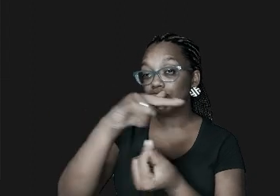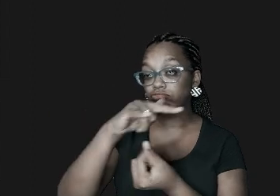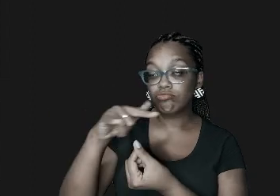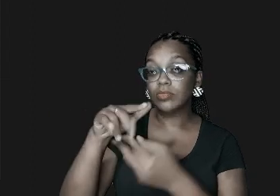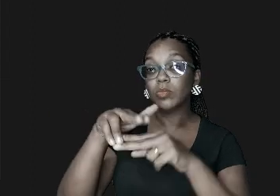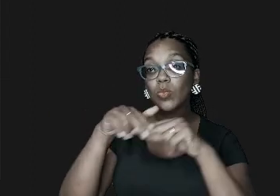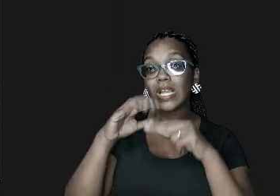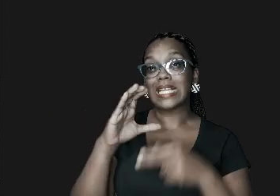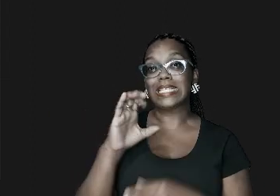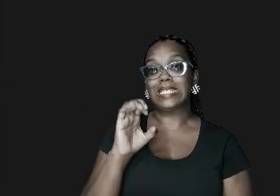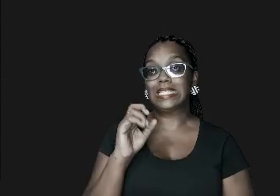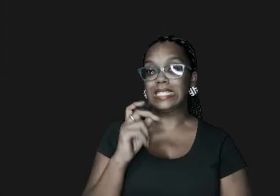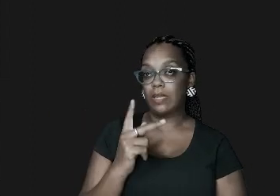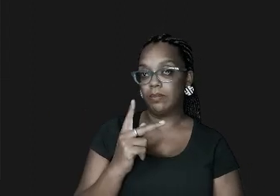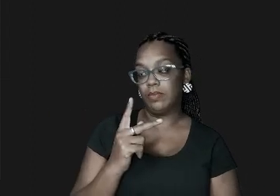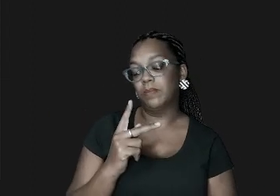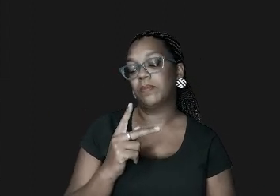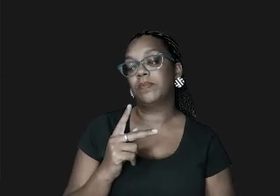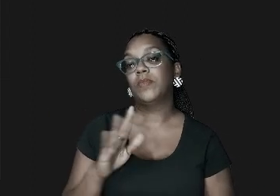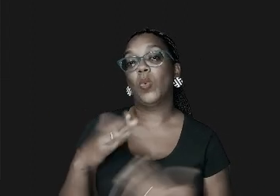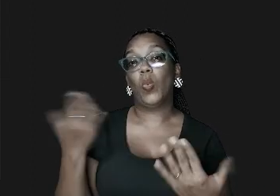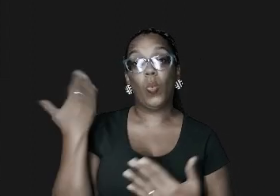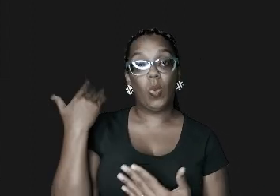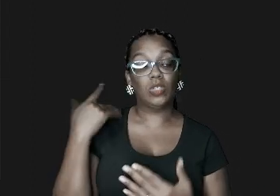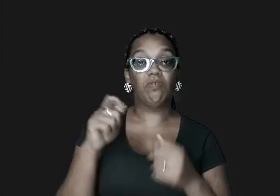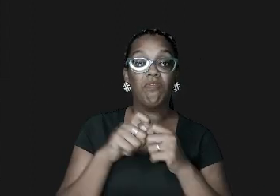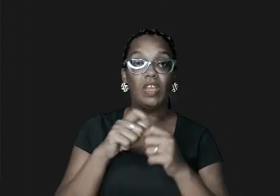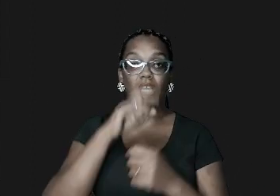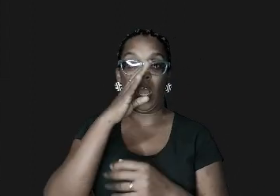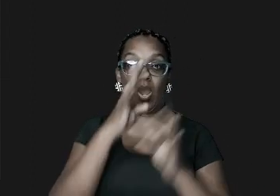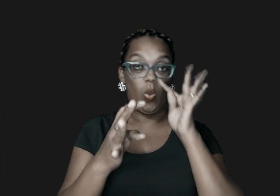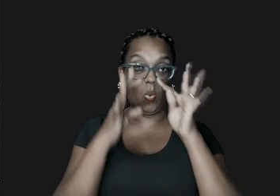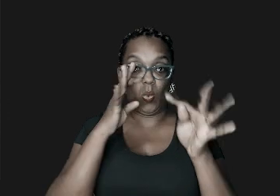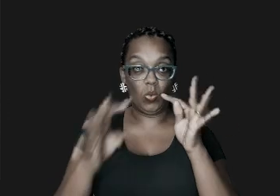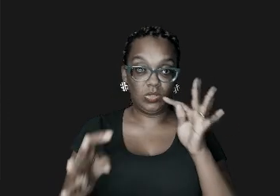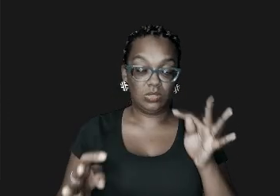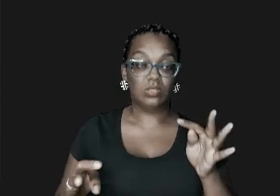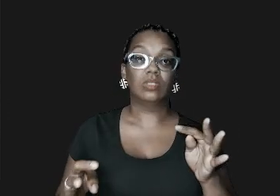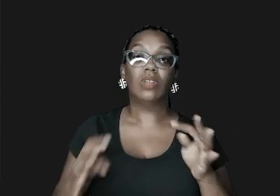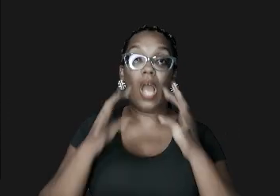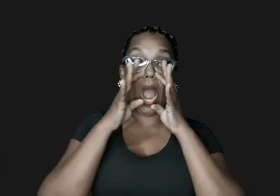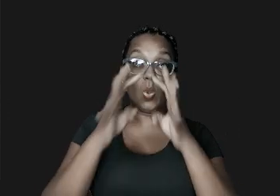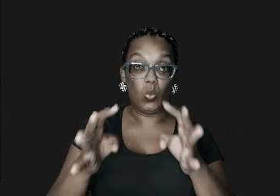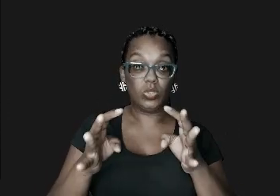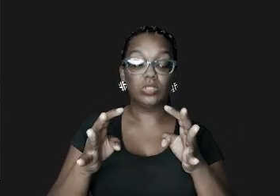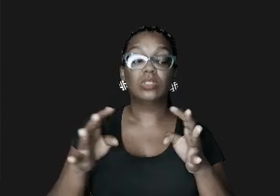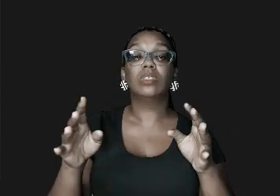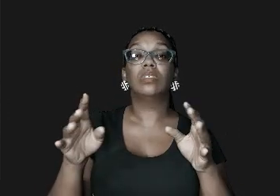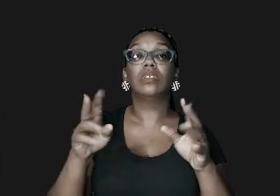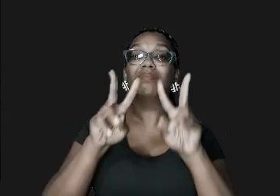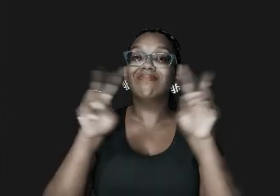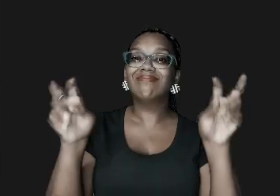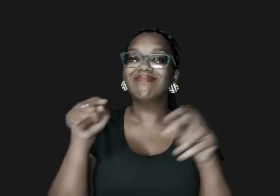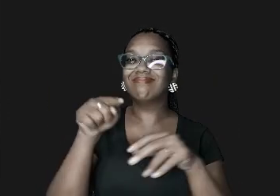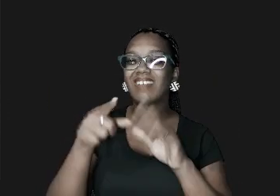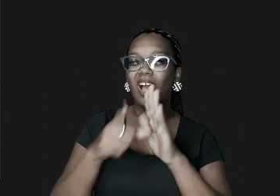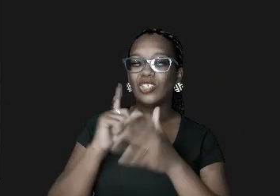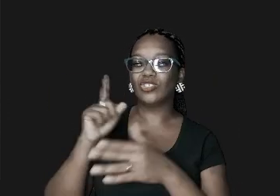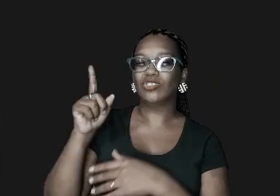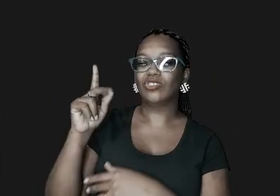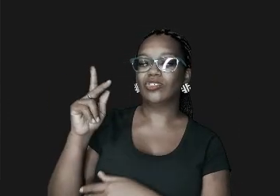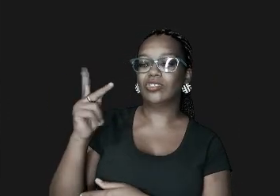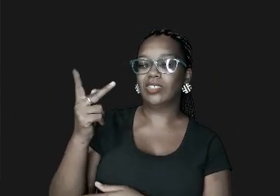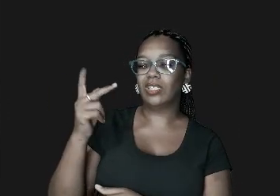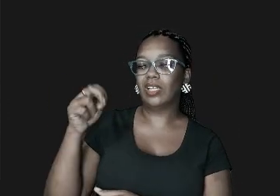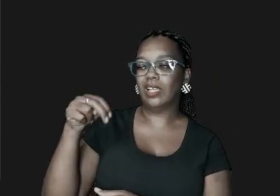inclusive pela própria CEP quando fez acusações inclusive